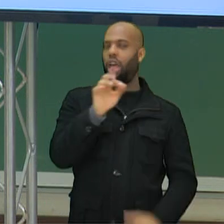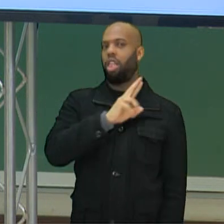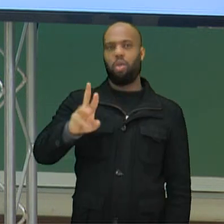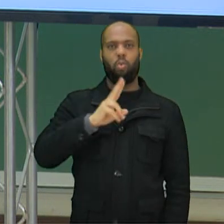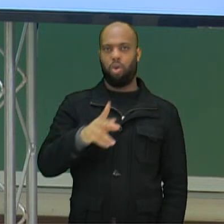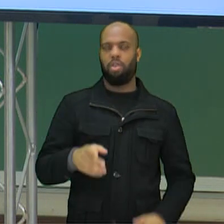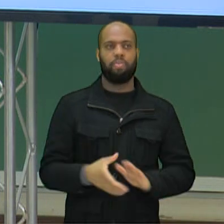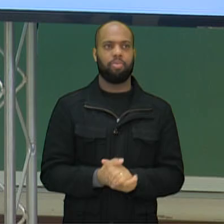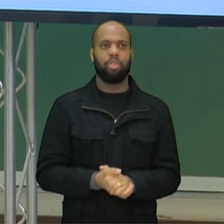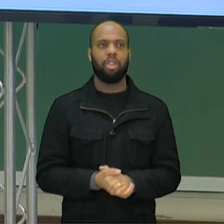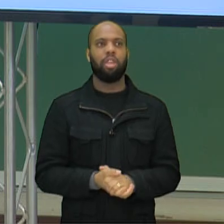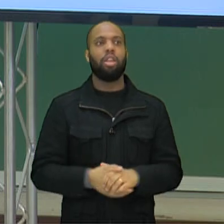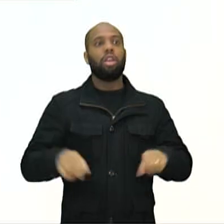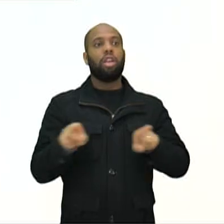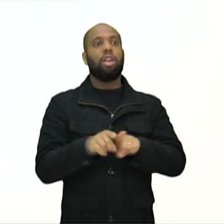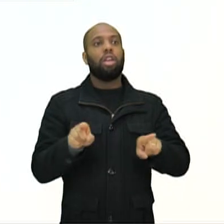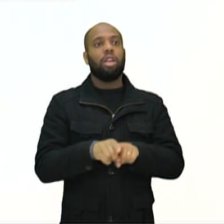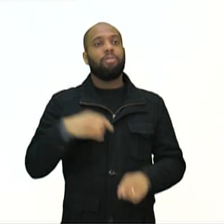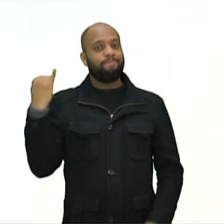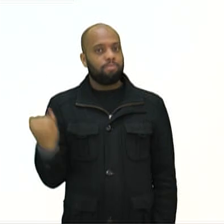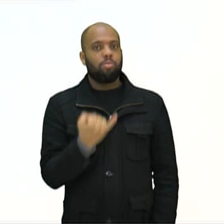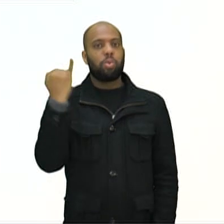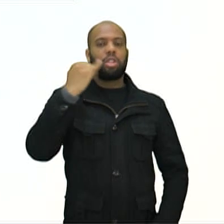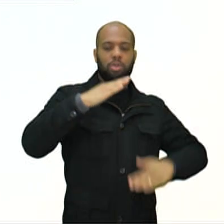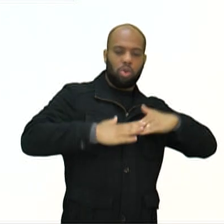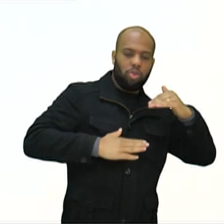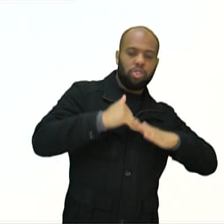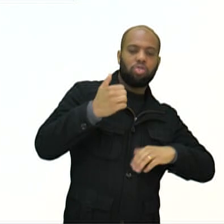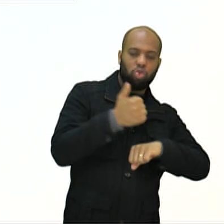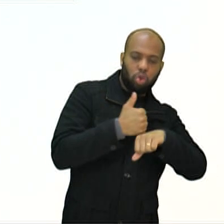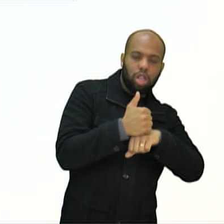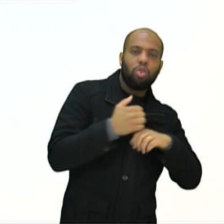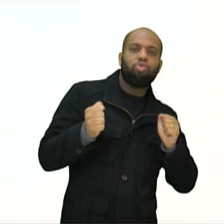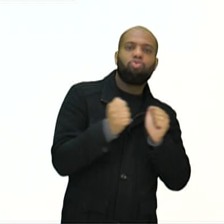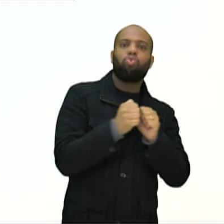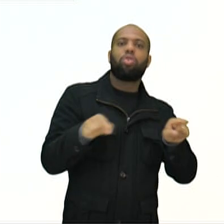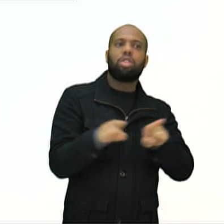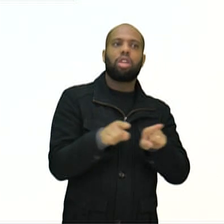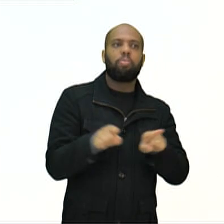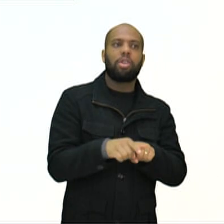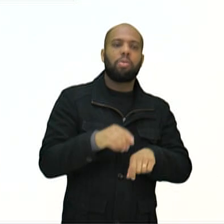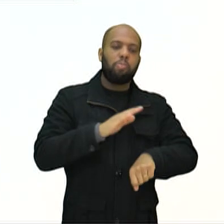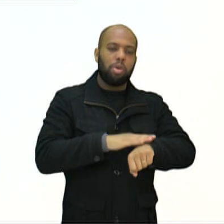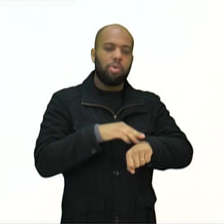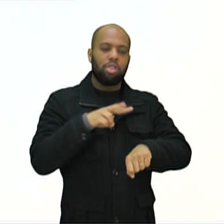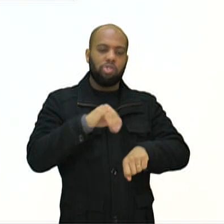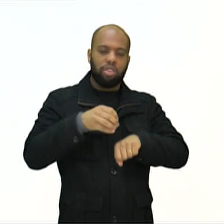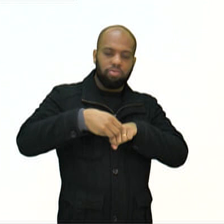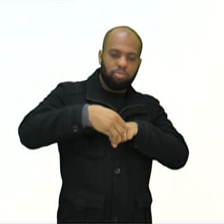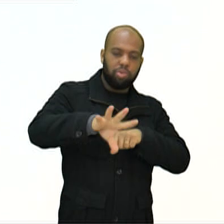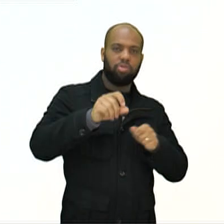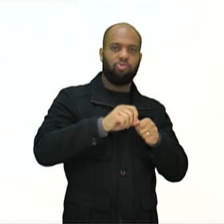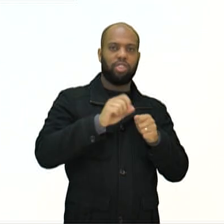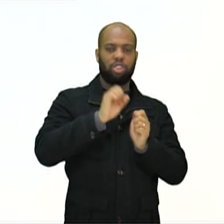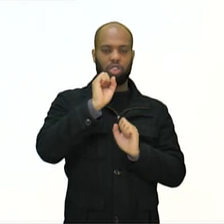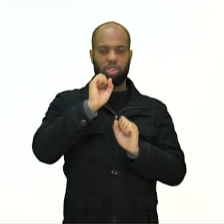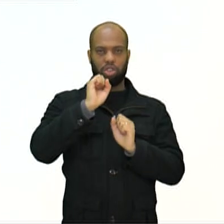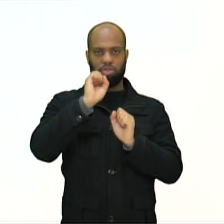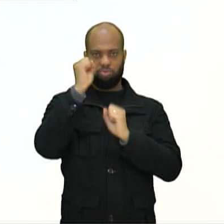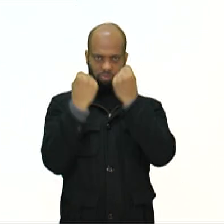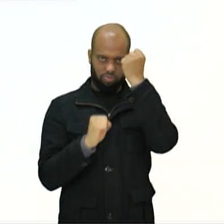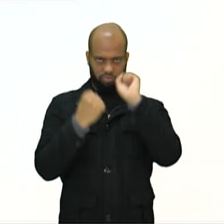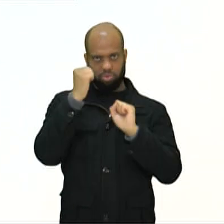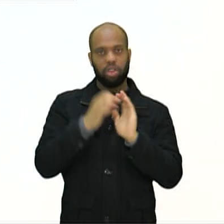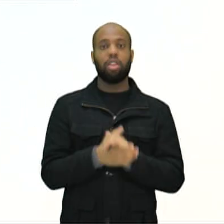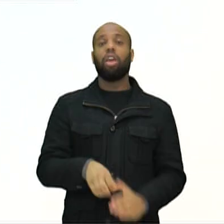E aqui eu destaco a importância do profissional sempre estar envolvido nessa prescrição do exercício. Quando eu